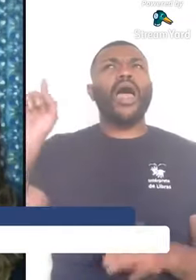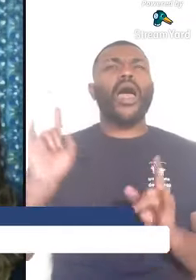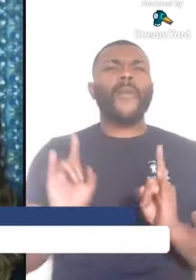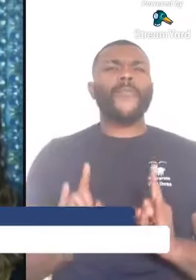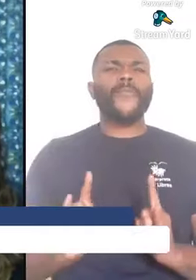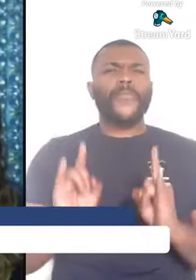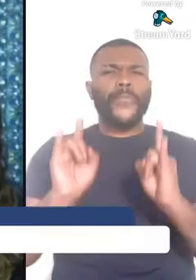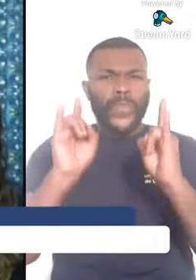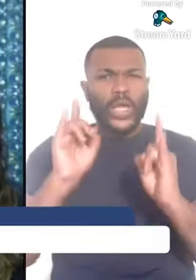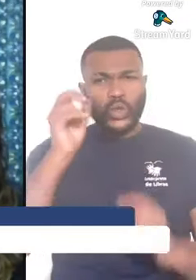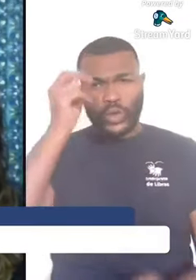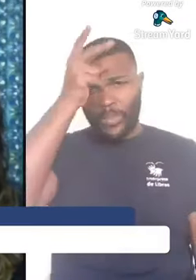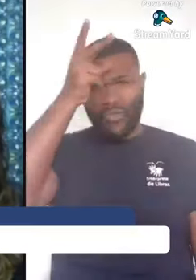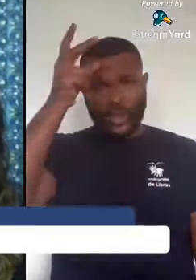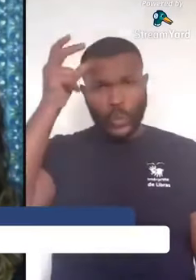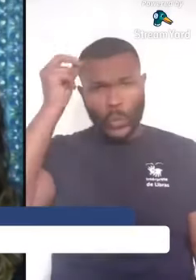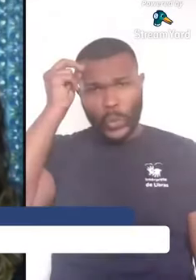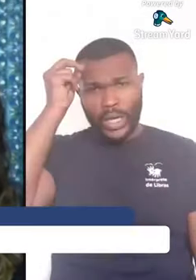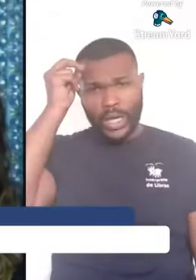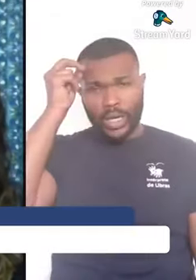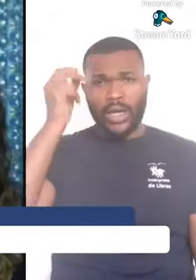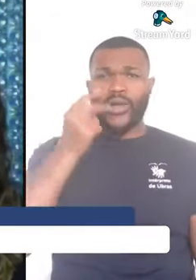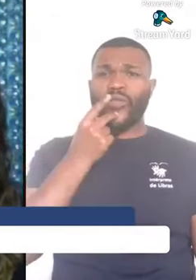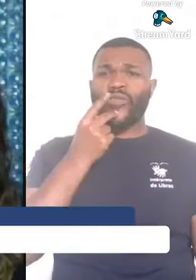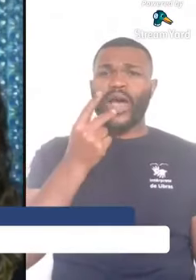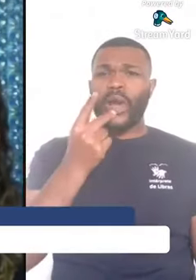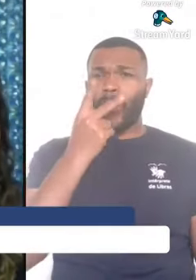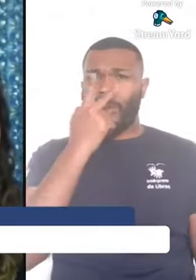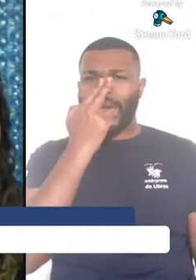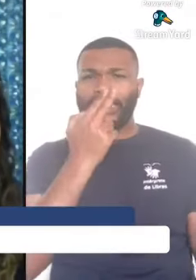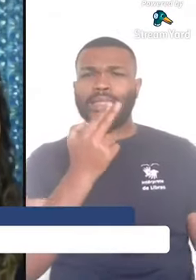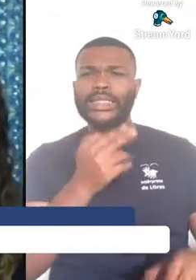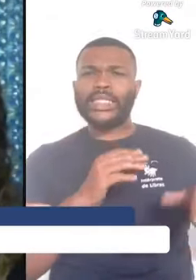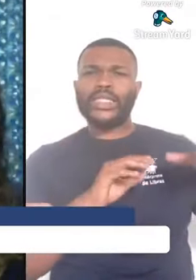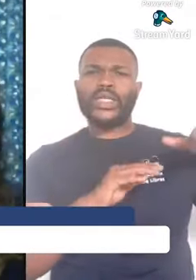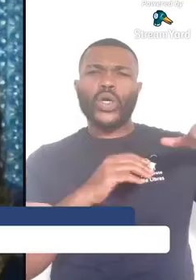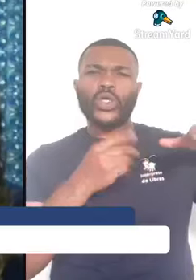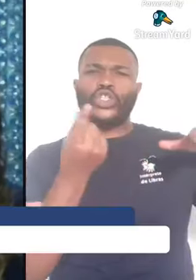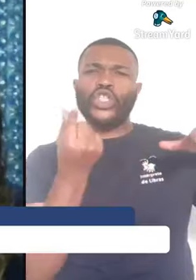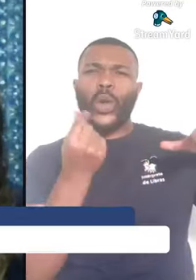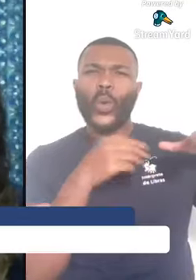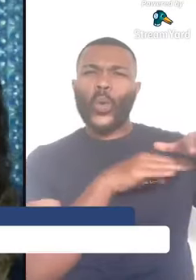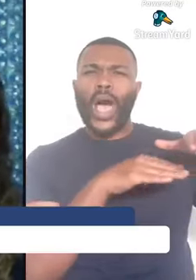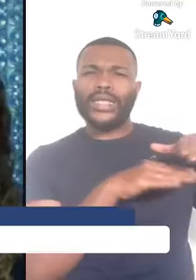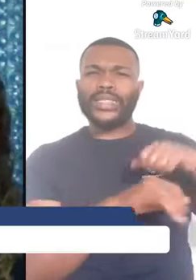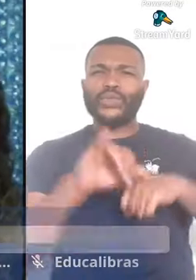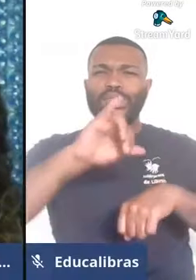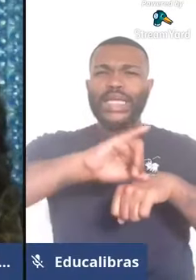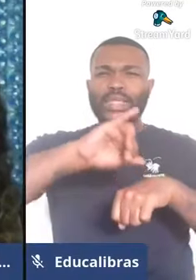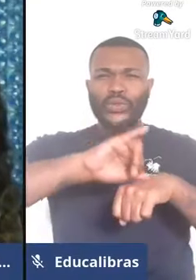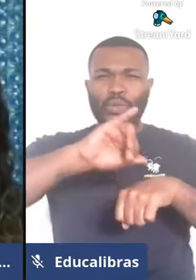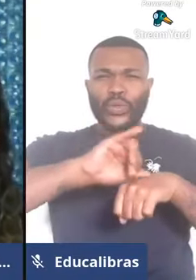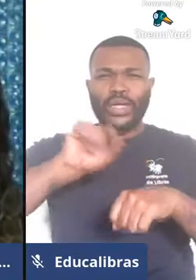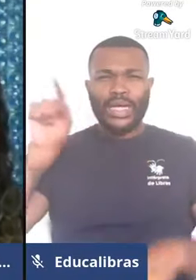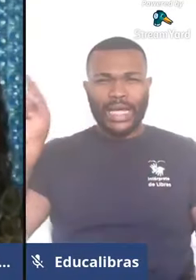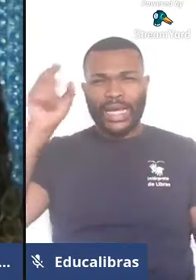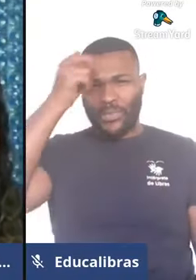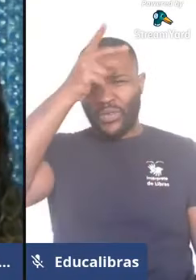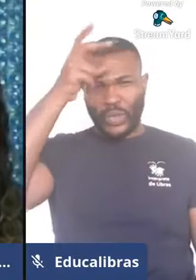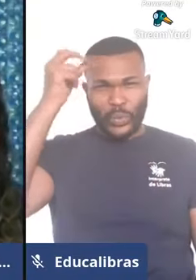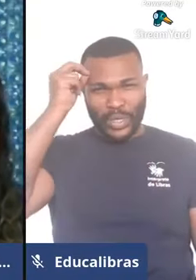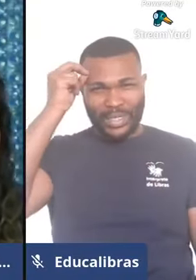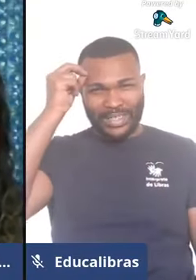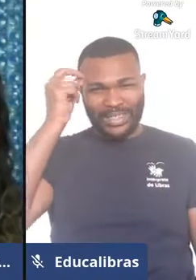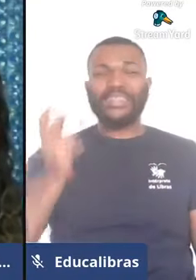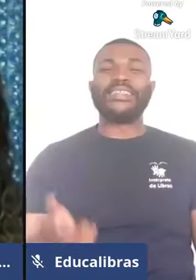prefeitura, o quadradinho lá que eu brinco que é o cofre dos chupatinhas ali no centro, né, no viaduto do chá. E a gente tinha